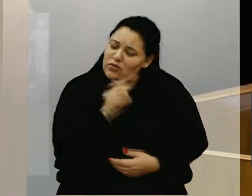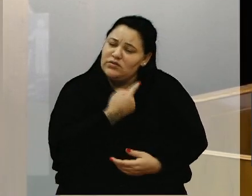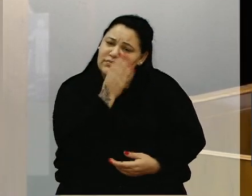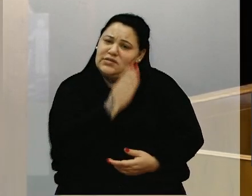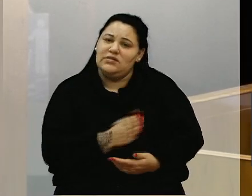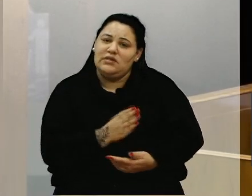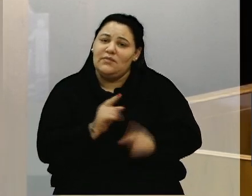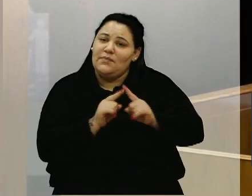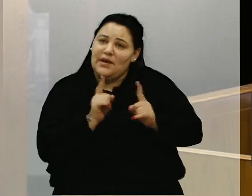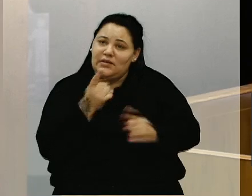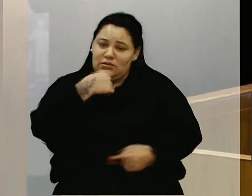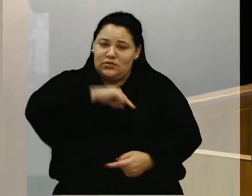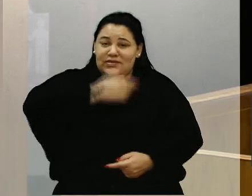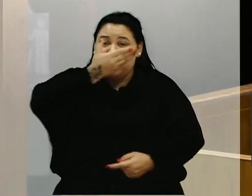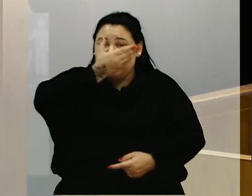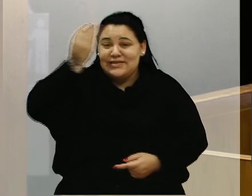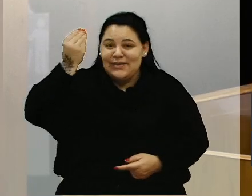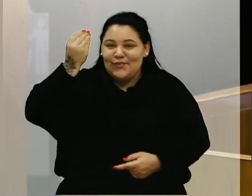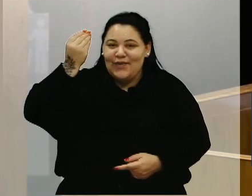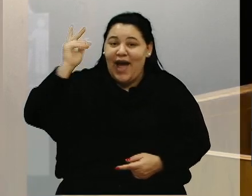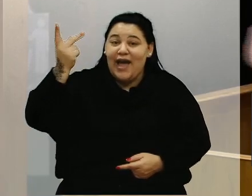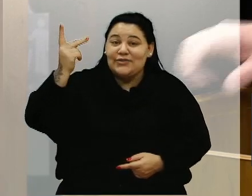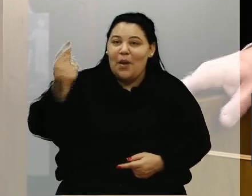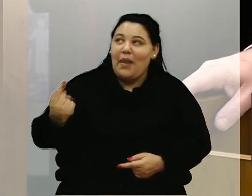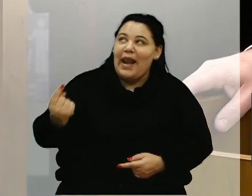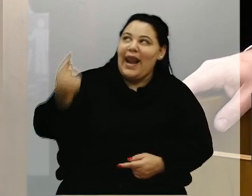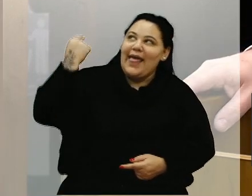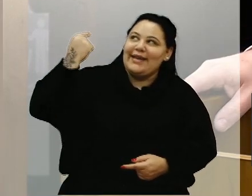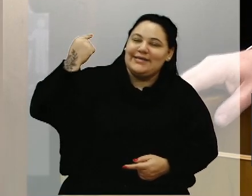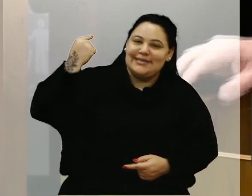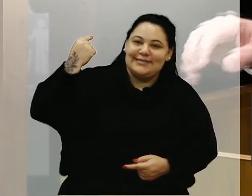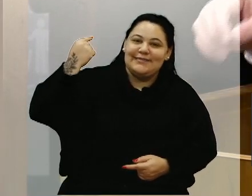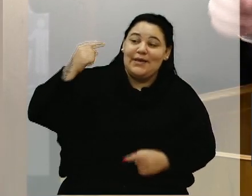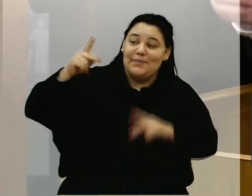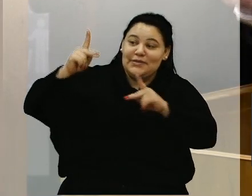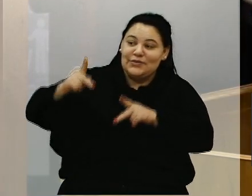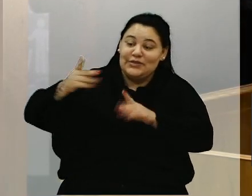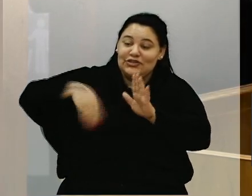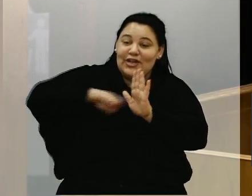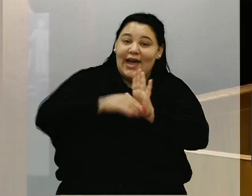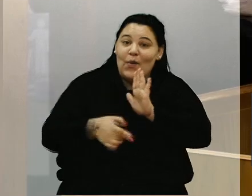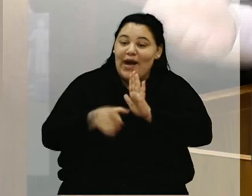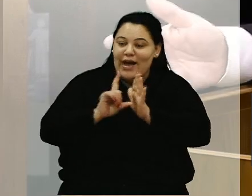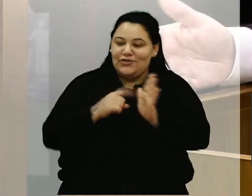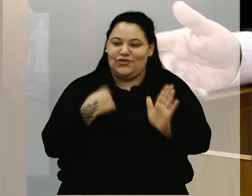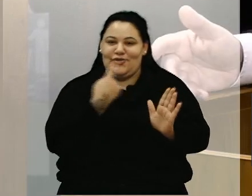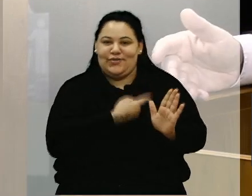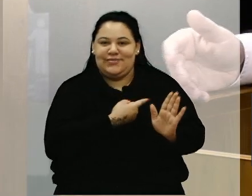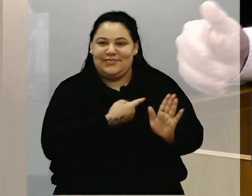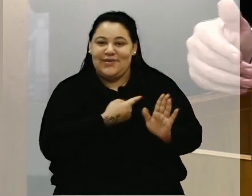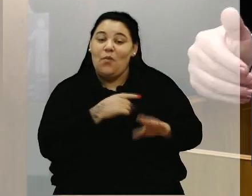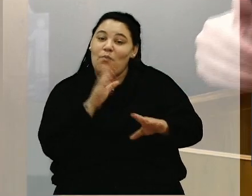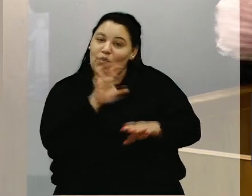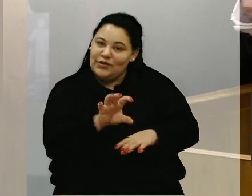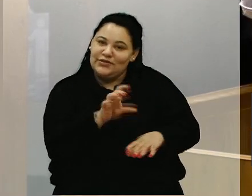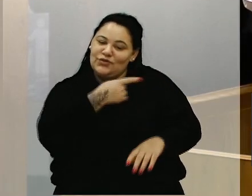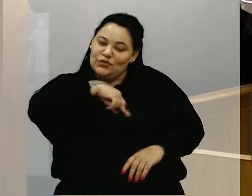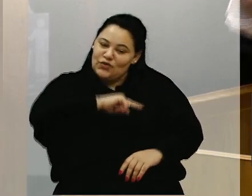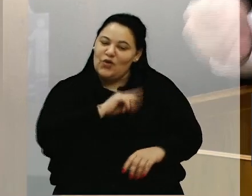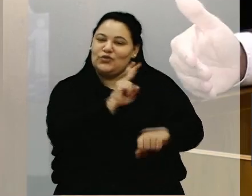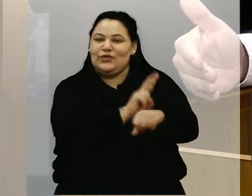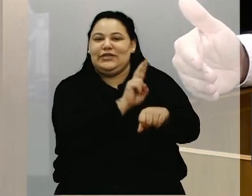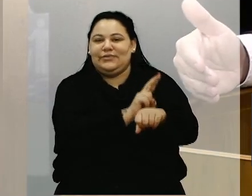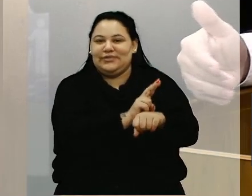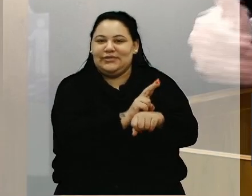não esquecemos da nossa história e da gente que veio antes de nós. Por isso, preservamos também, mostramos